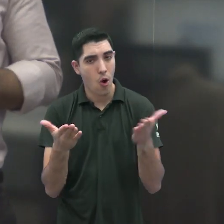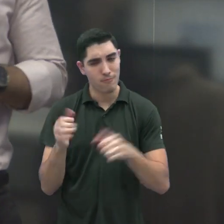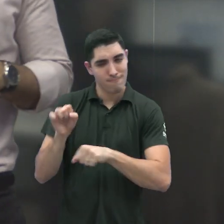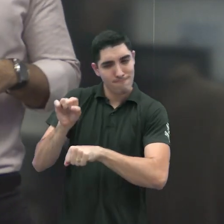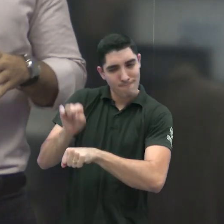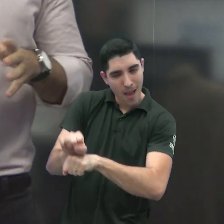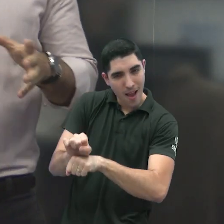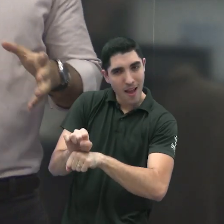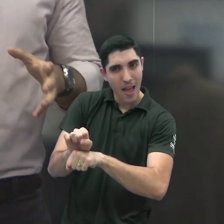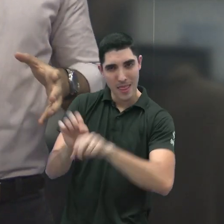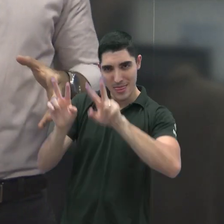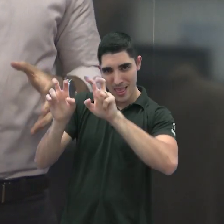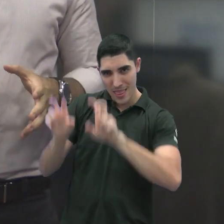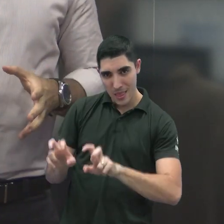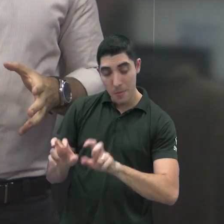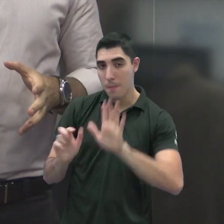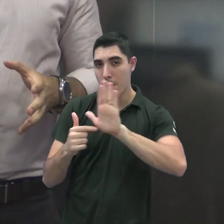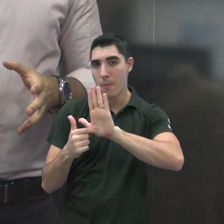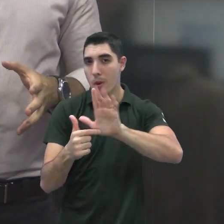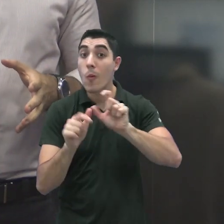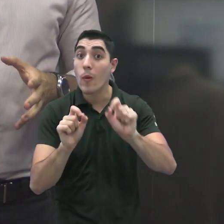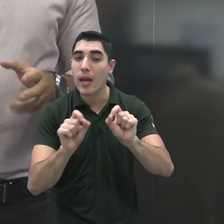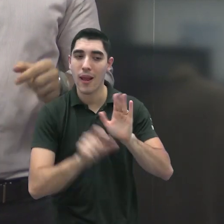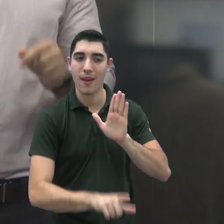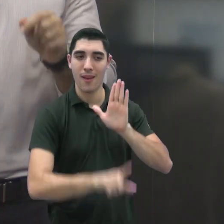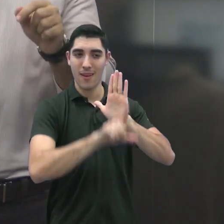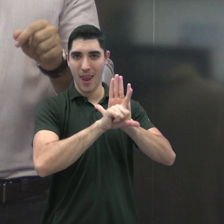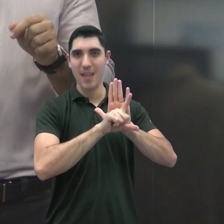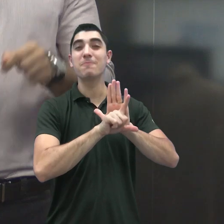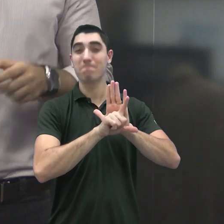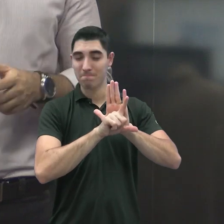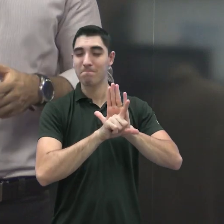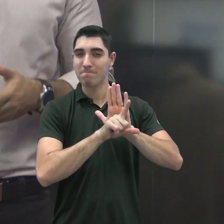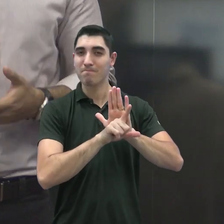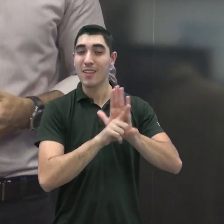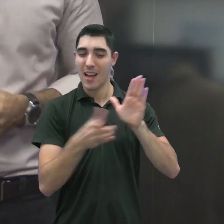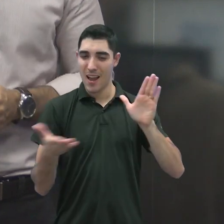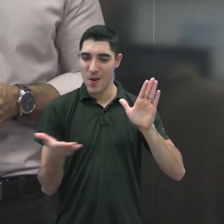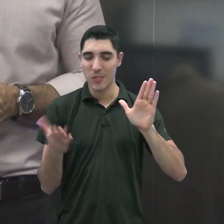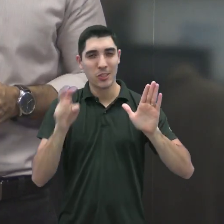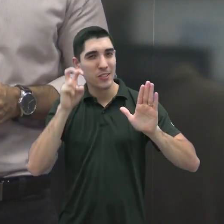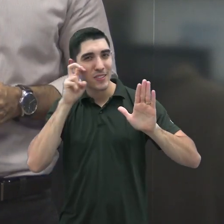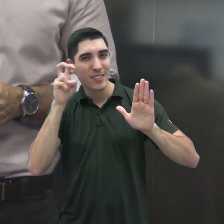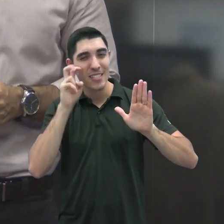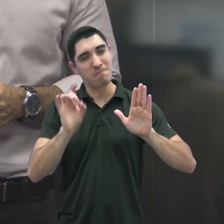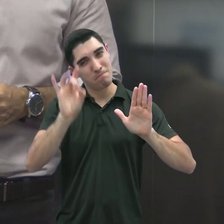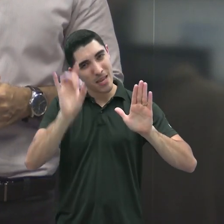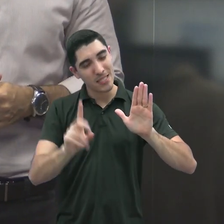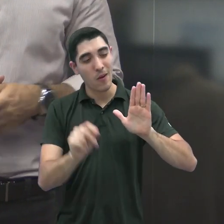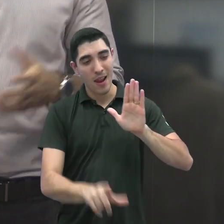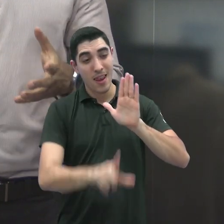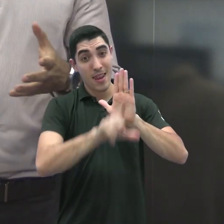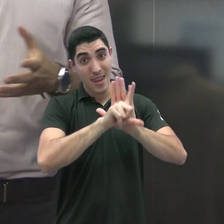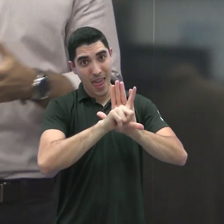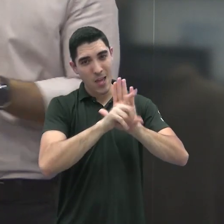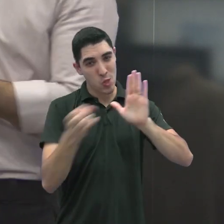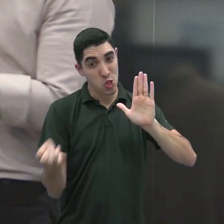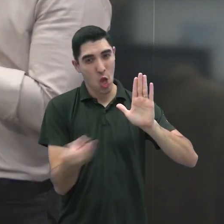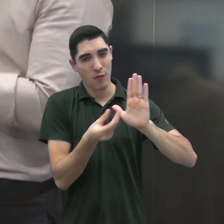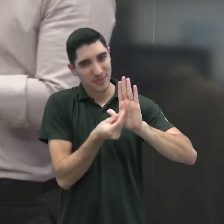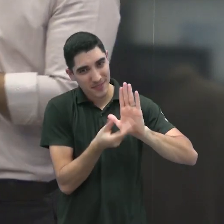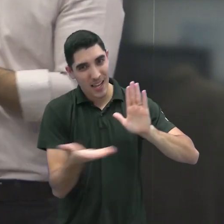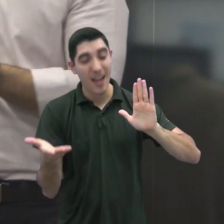pessoal, agora a gente faz uma pausa nos nossos assuntos, mas para falar de legislação com você. Isso mesmo, quinta-feira é dia do nosso